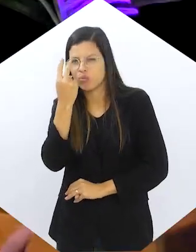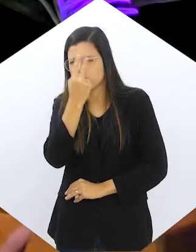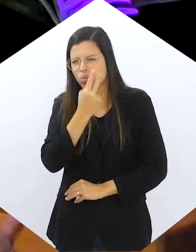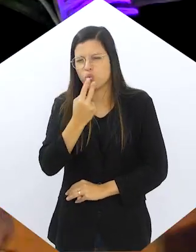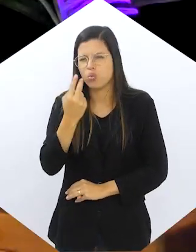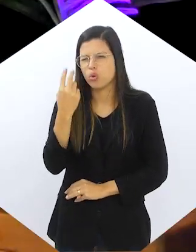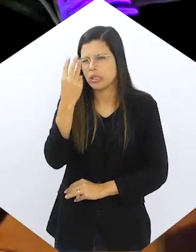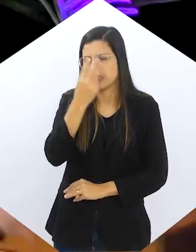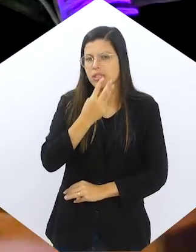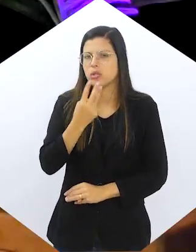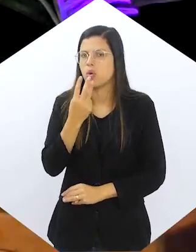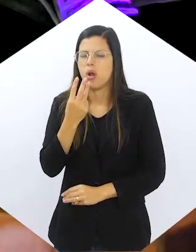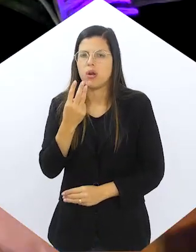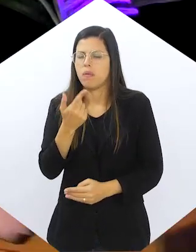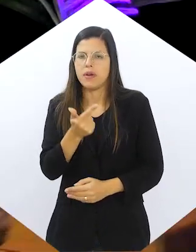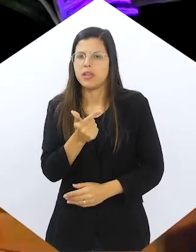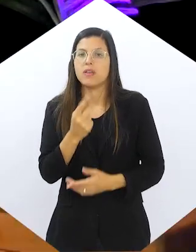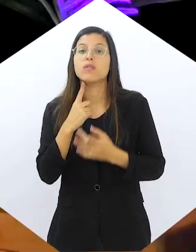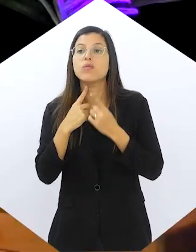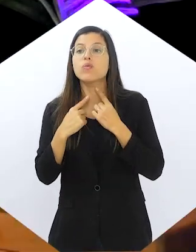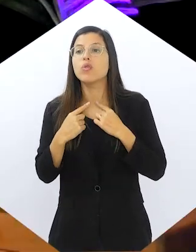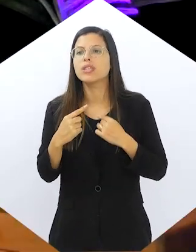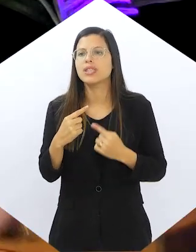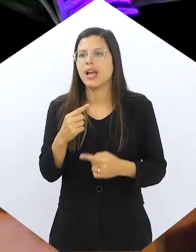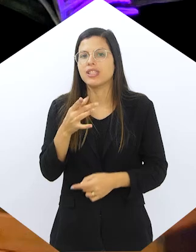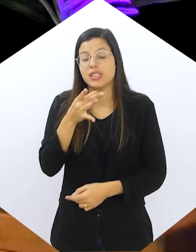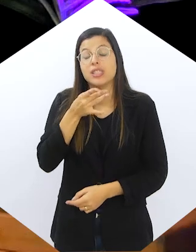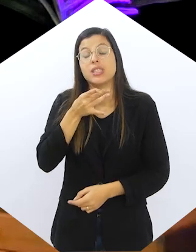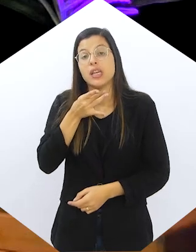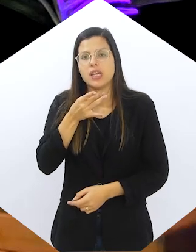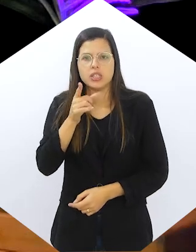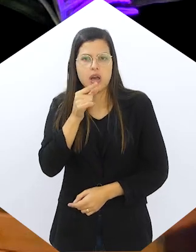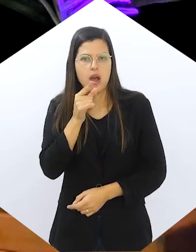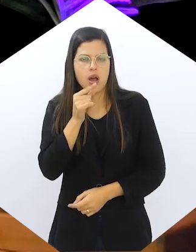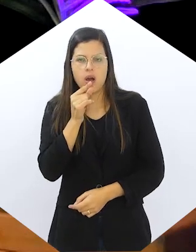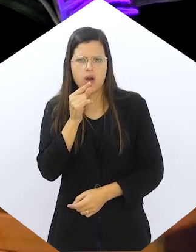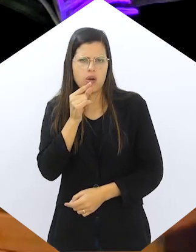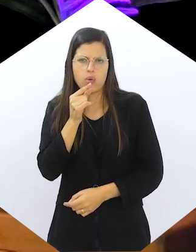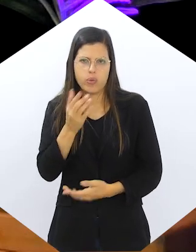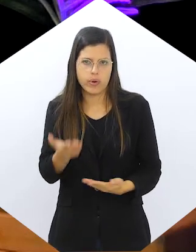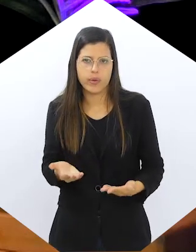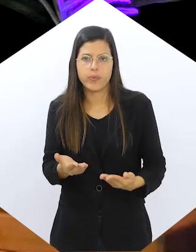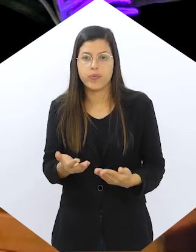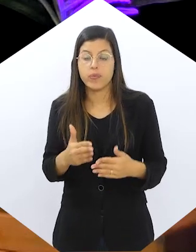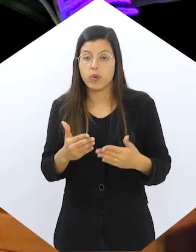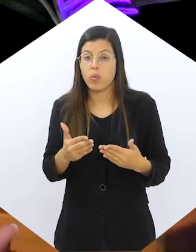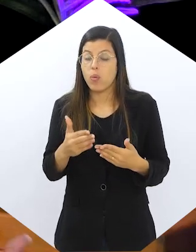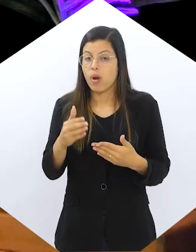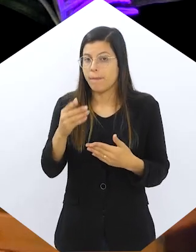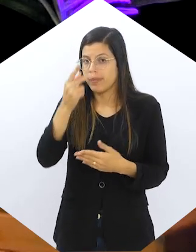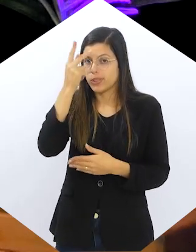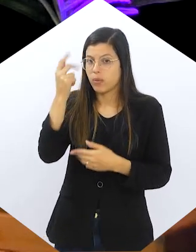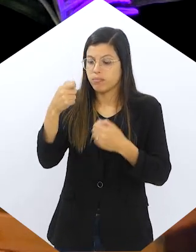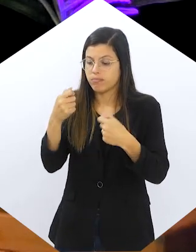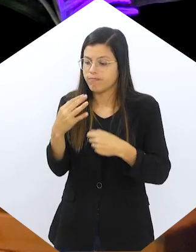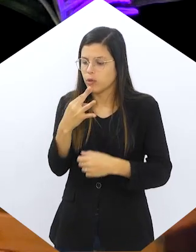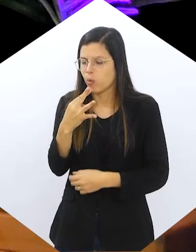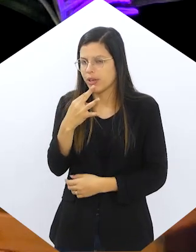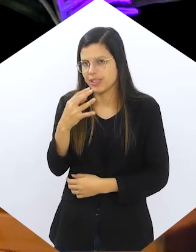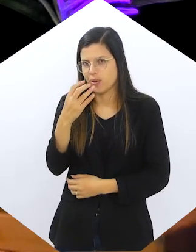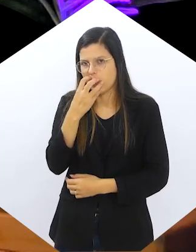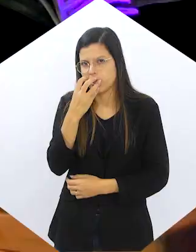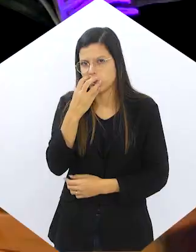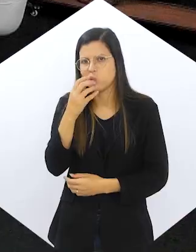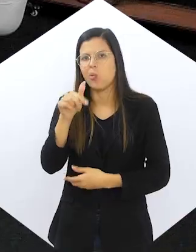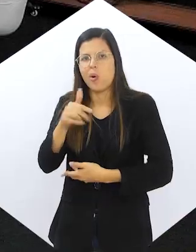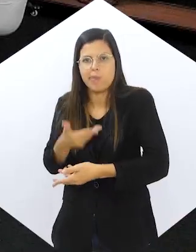ter vontade desesperada de fazer xixi, nem uma sede louca de beber água. Então, o tutor precisa conhecer o seu cão.